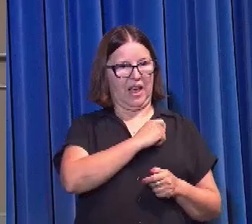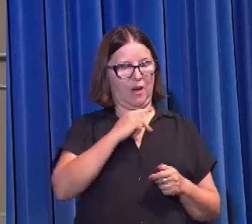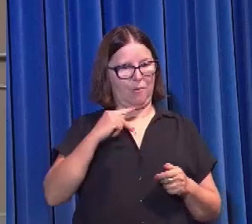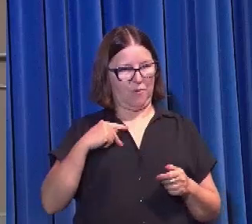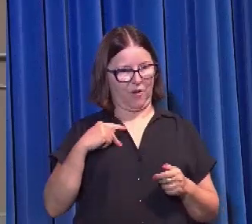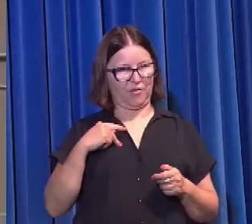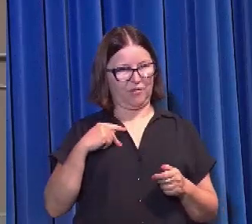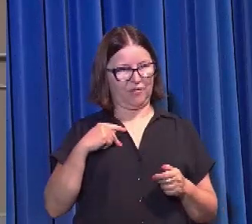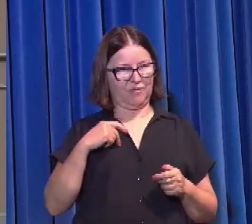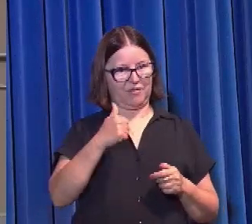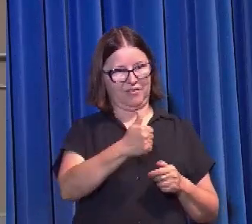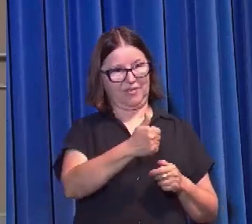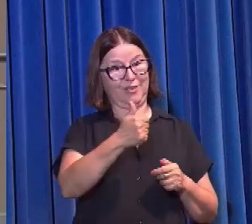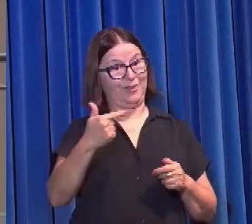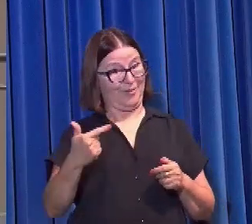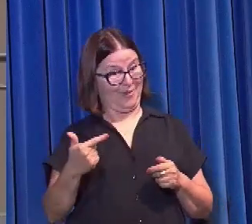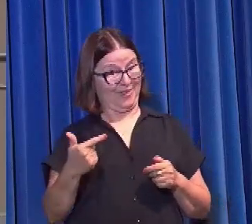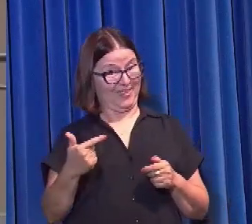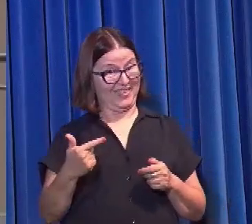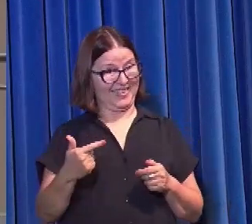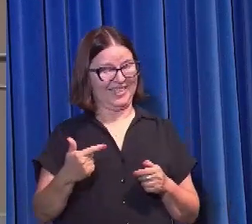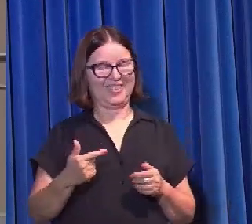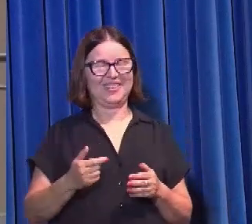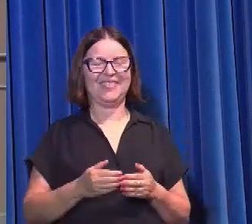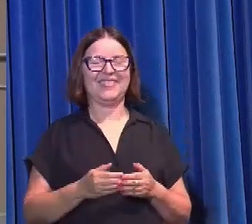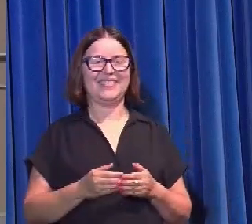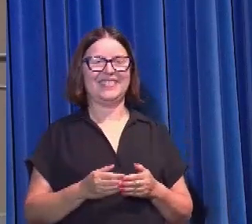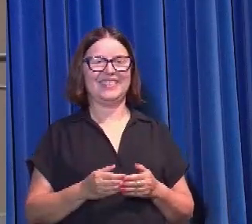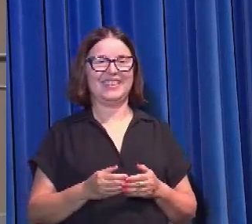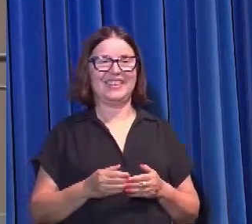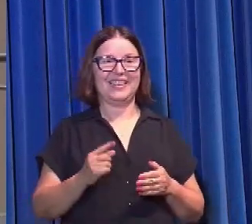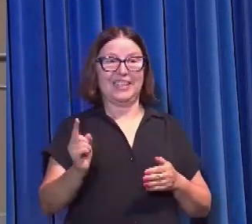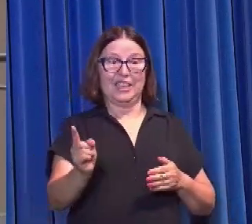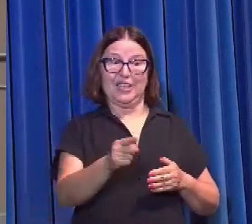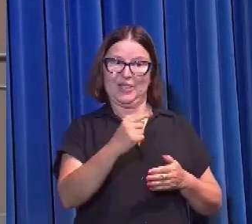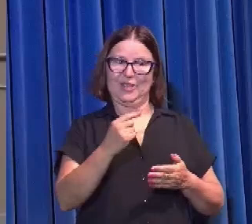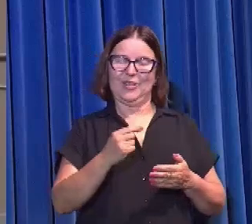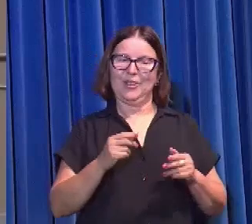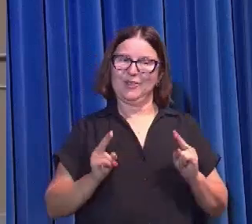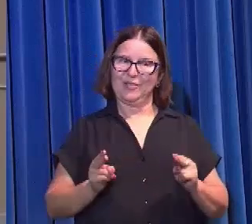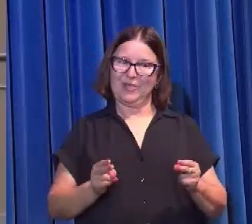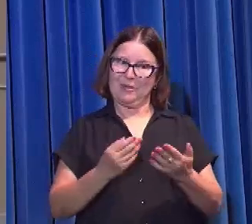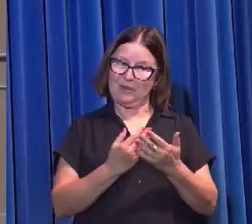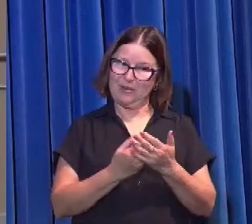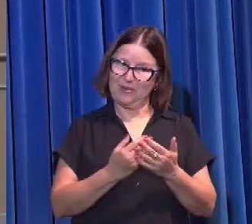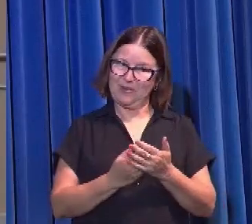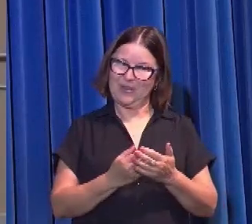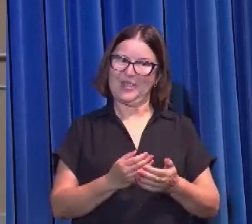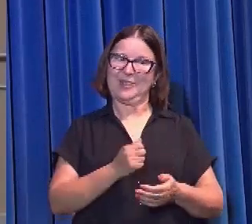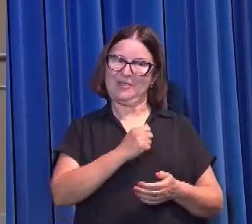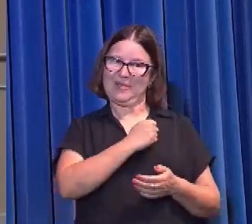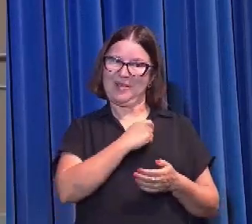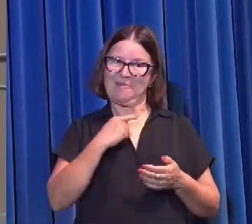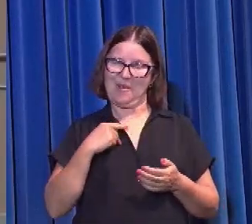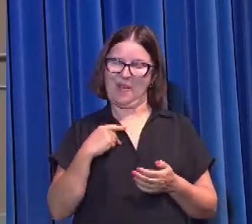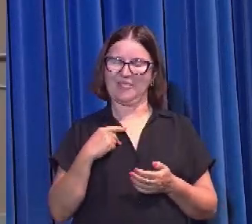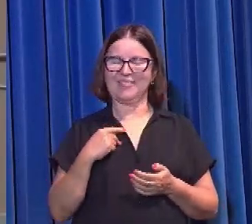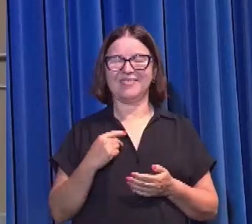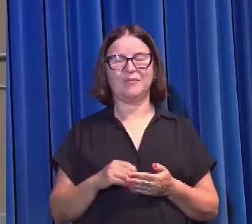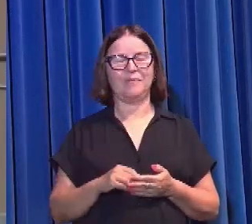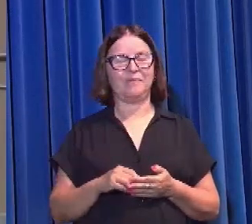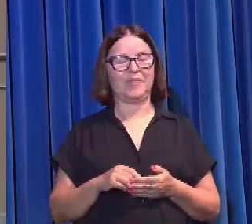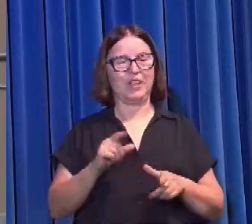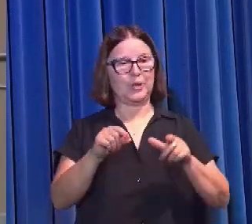hoje eles estão vivos e falam conosco, porque nós estamos aqui estudando um dos apóstolos, o apóstolo Paulo, não é? Ele concedeu também uns para